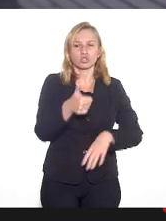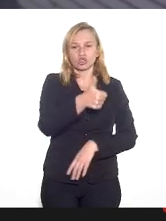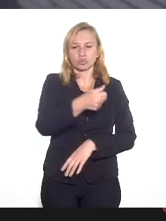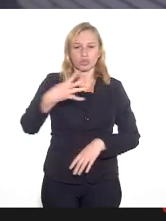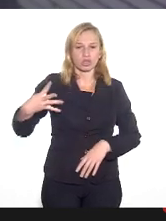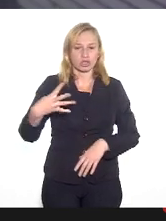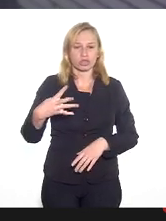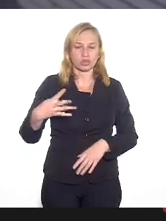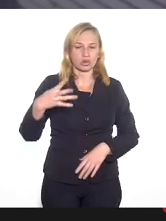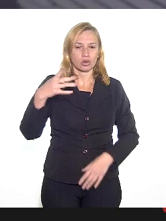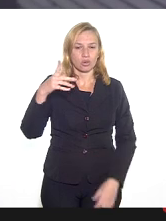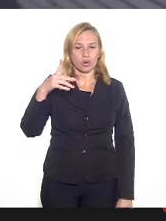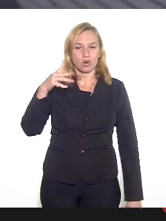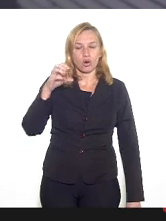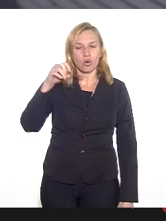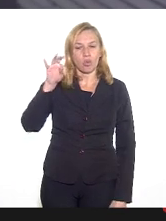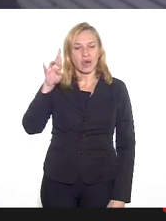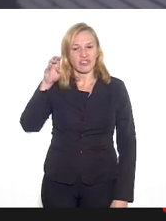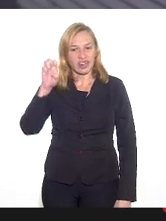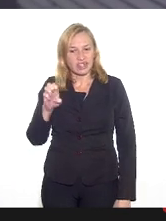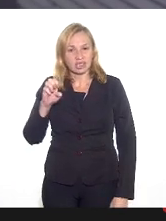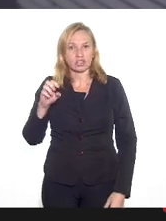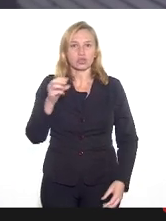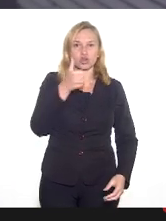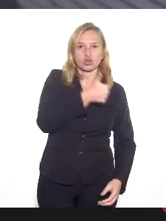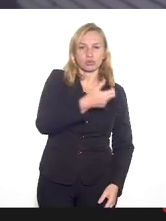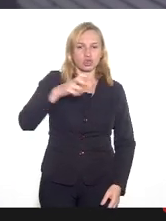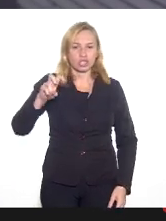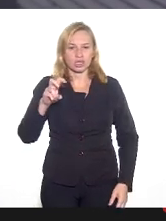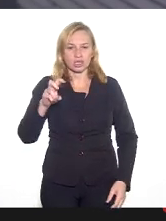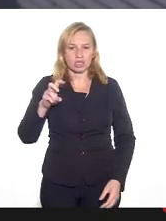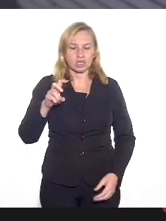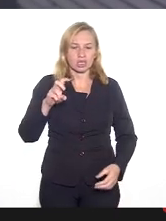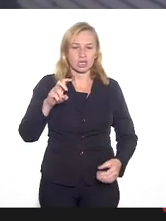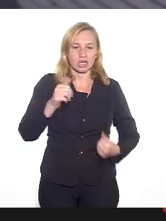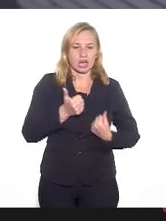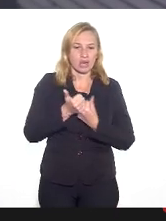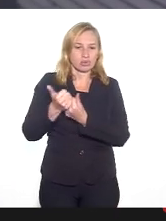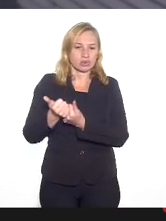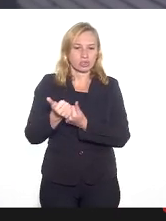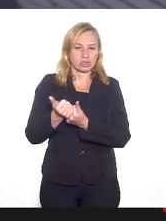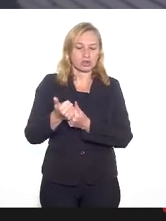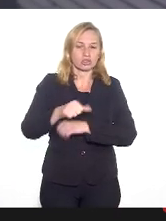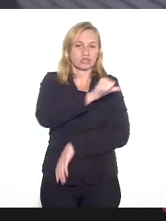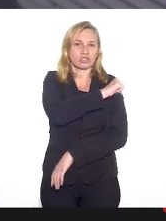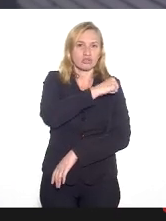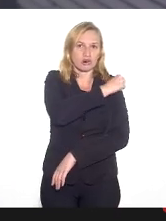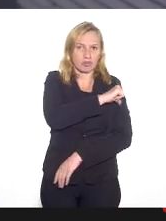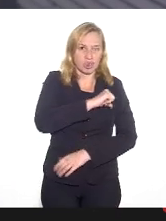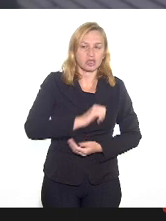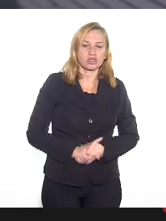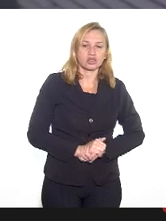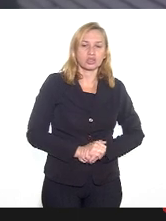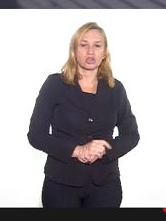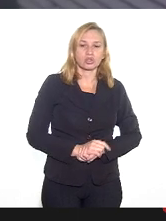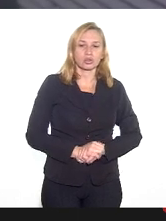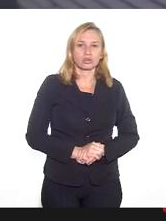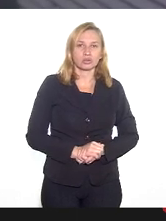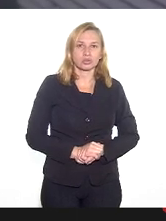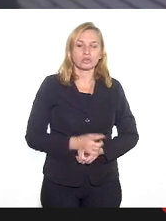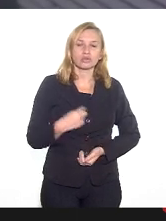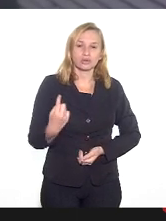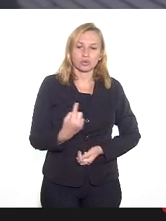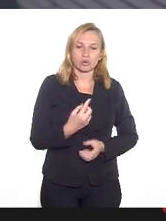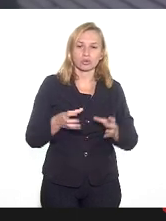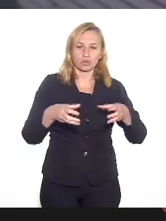era combatente, 2015, que são os auxiliares, né, de enfermagem, né, o pessoal do nosso